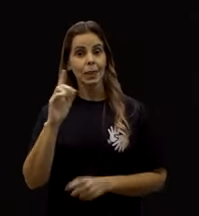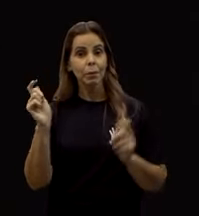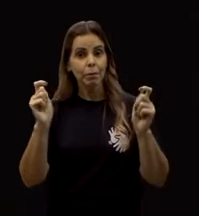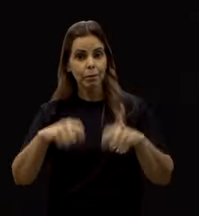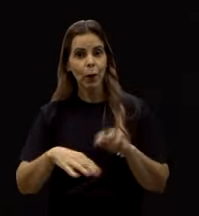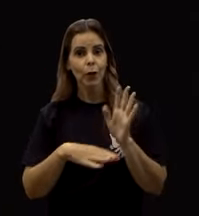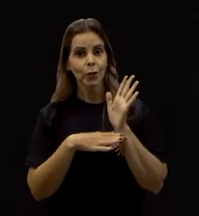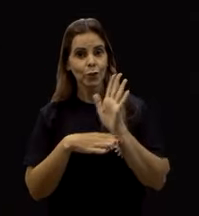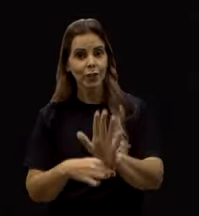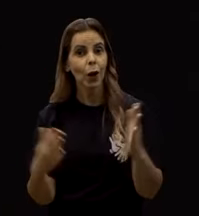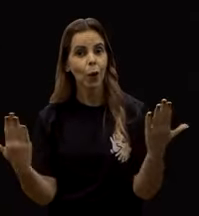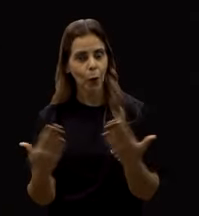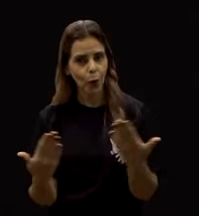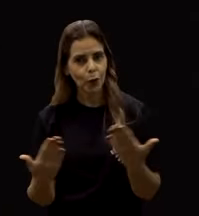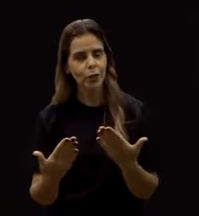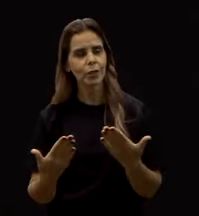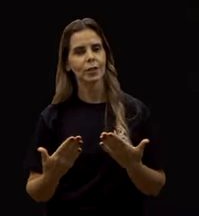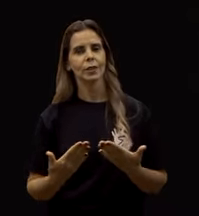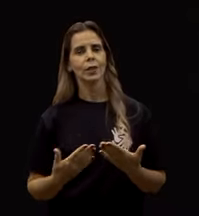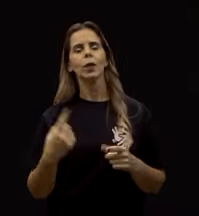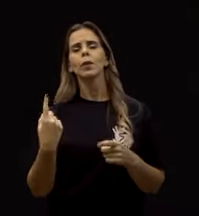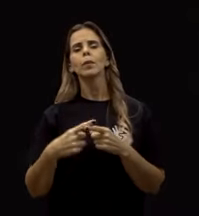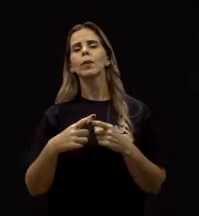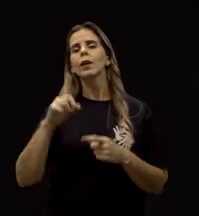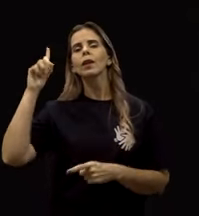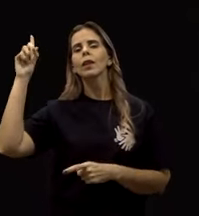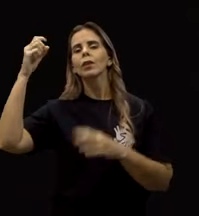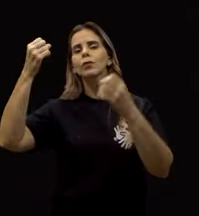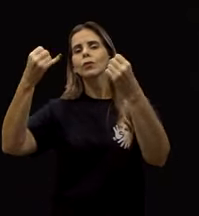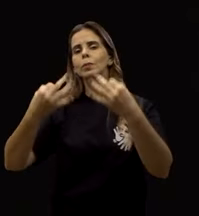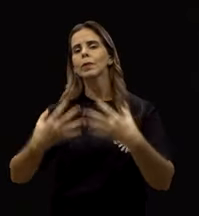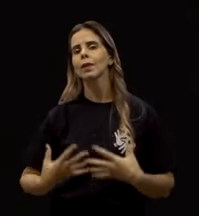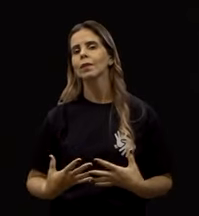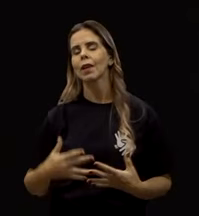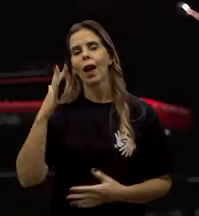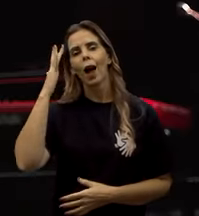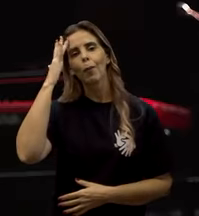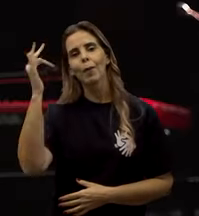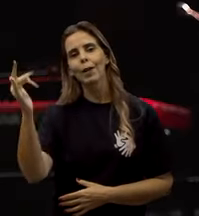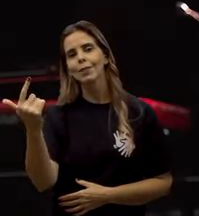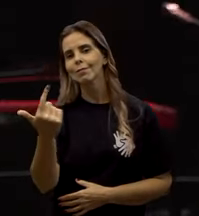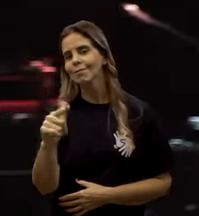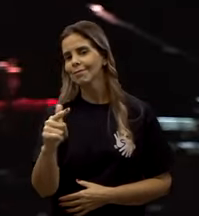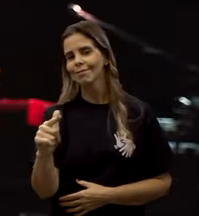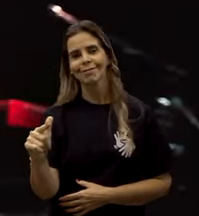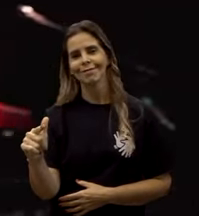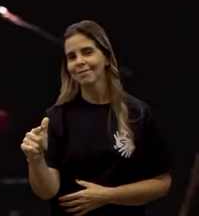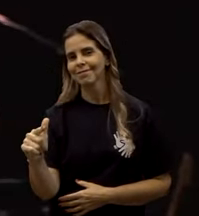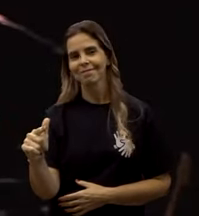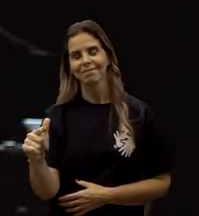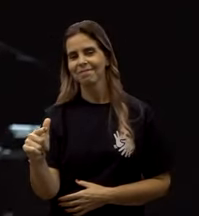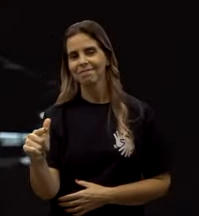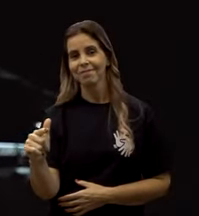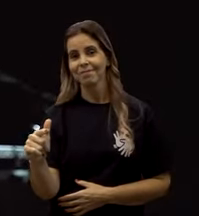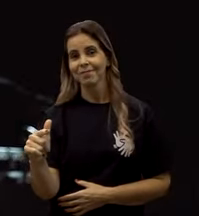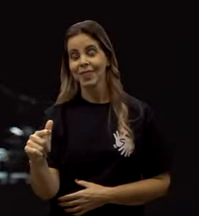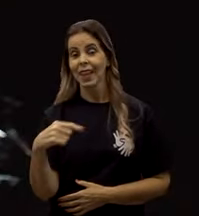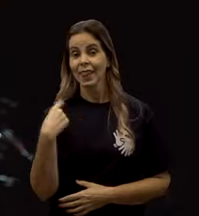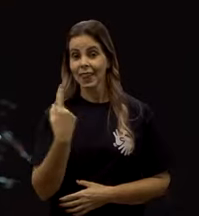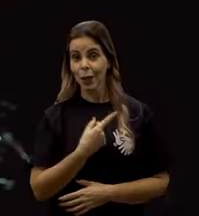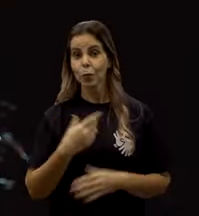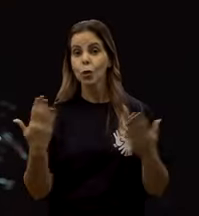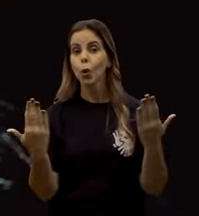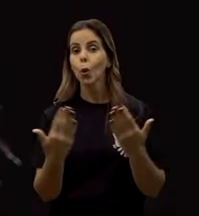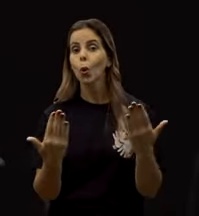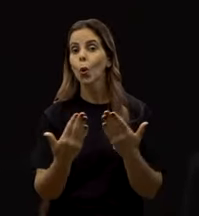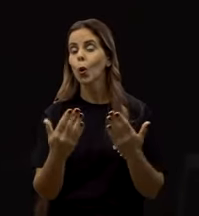ele por que que Deus tá falando isso porque o amanhã não existe irmão a gente só tem o dia de hoje tem muita gente que vai